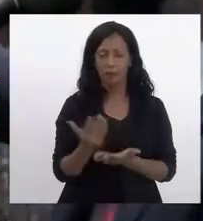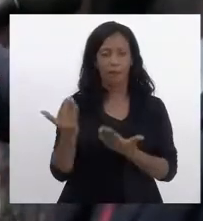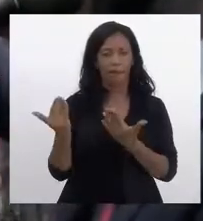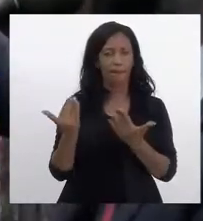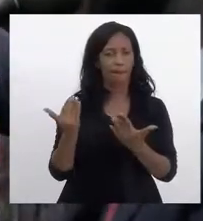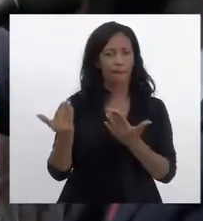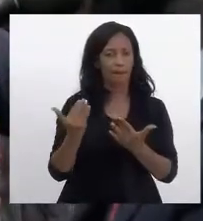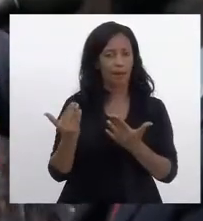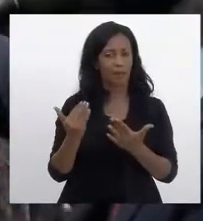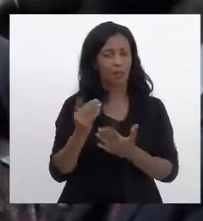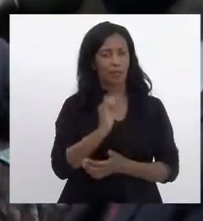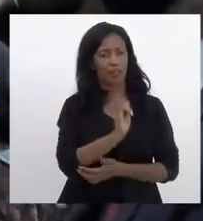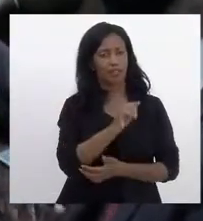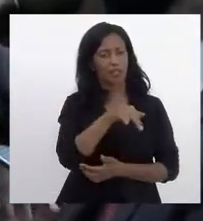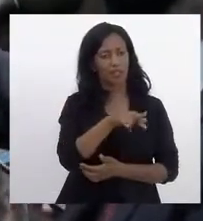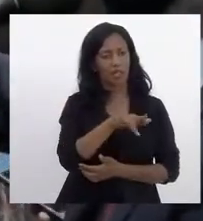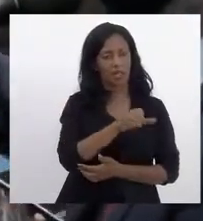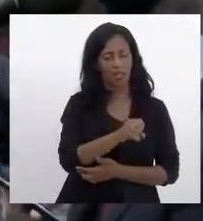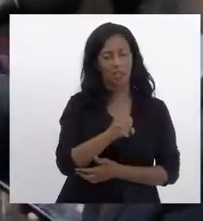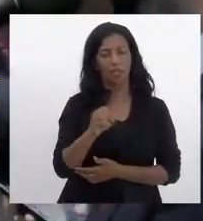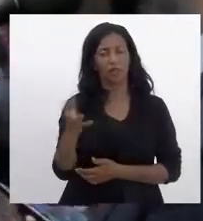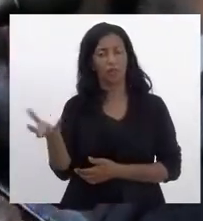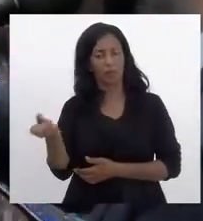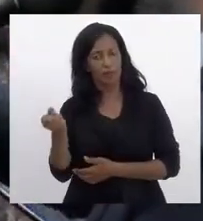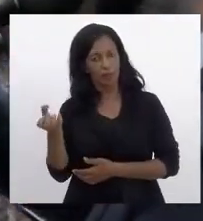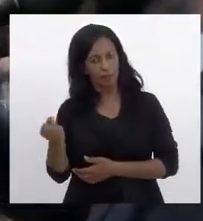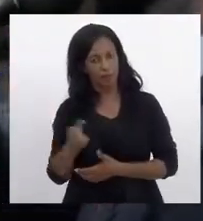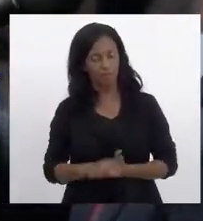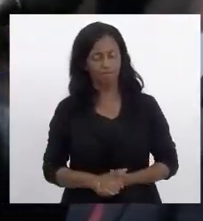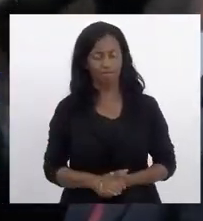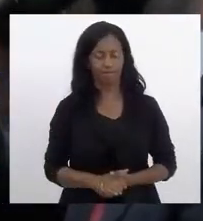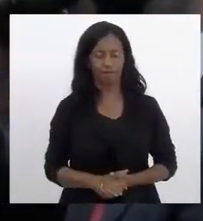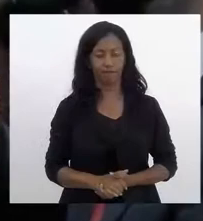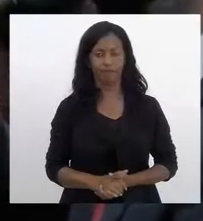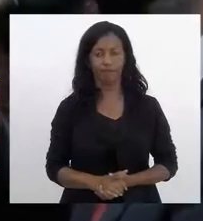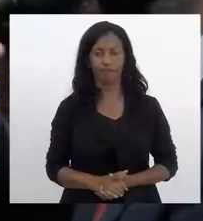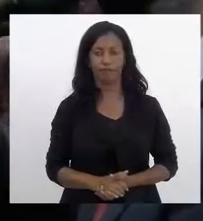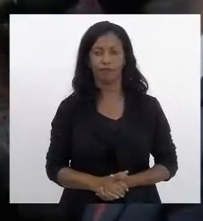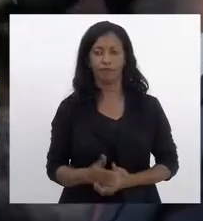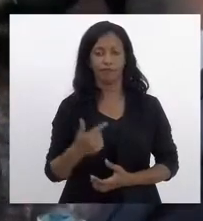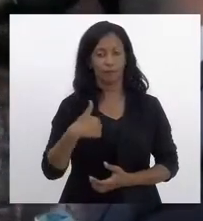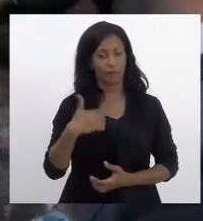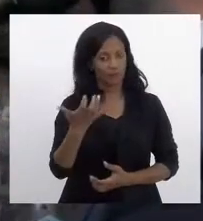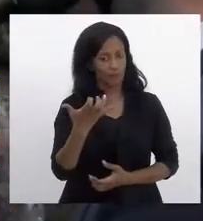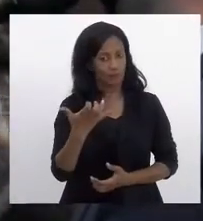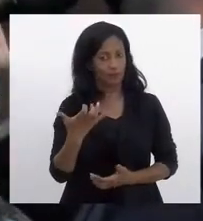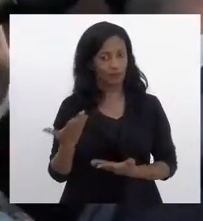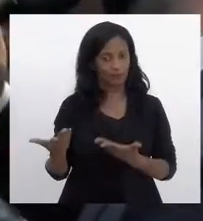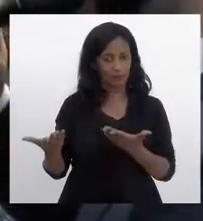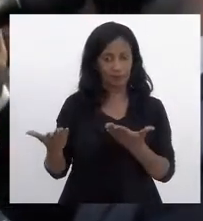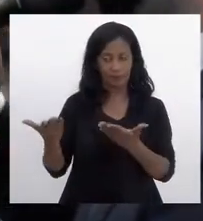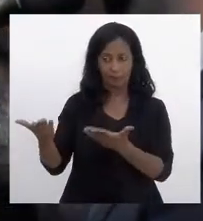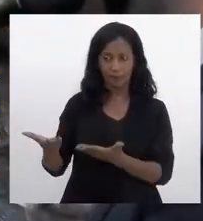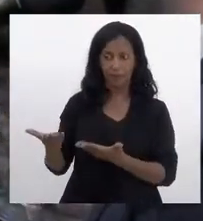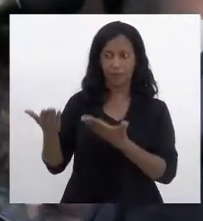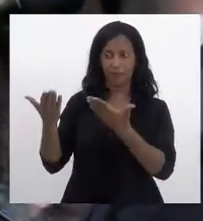paridade entre nativos e pensionistas. Eu queria até, senhor presidente, se Vossa Excelência,